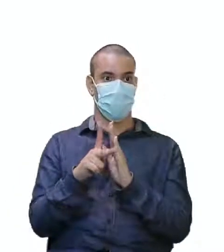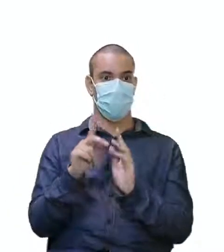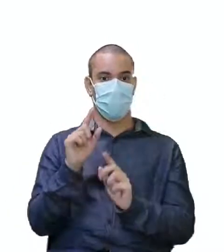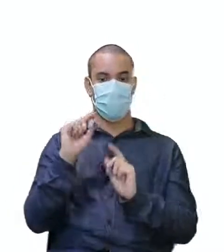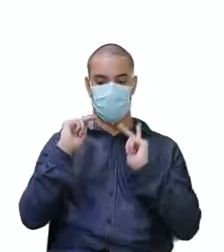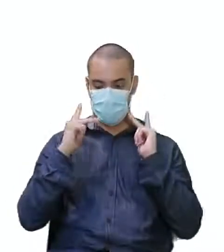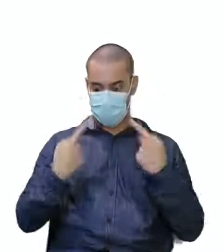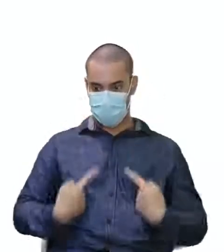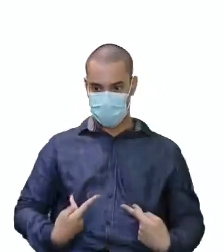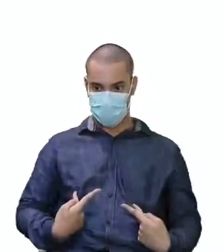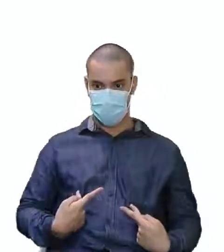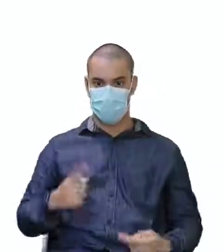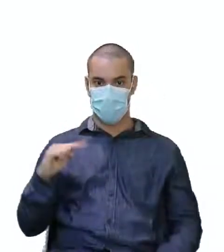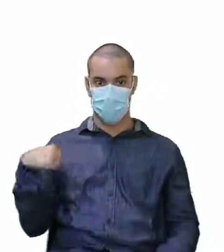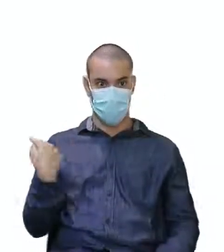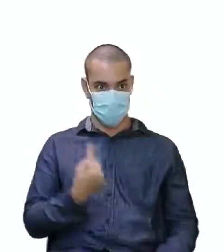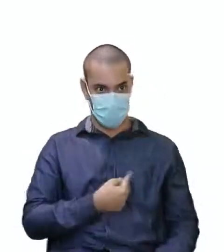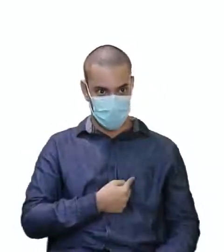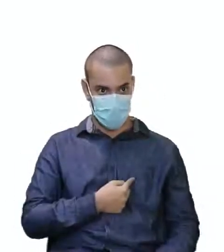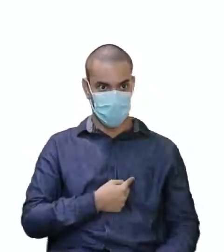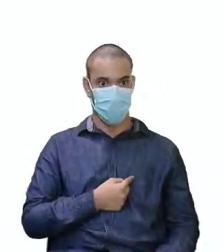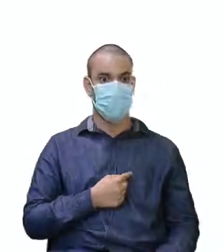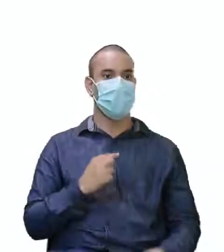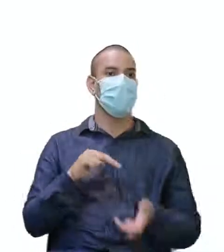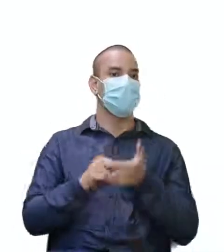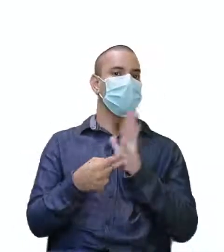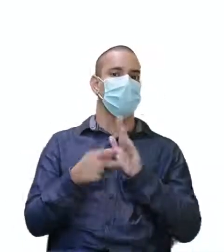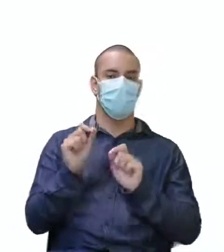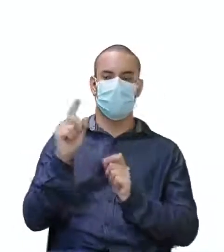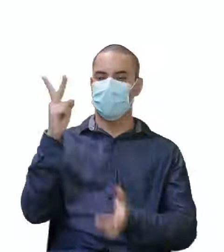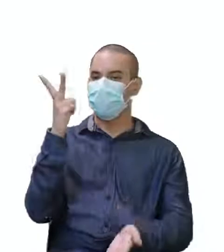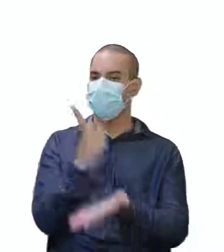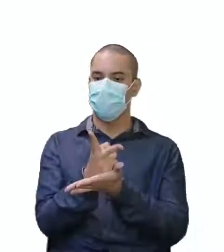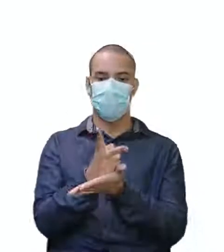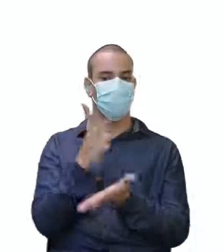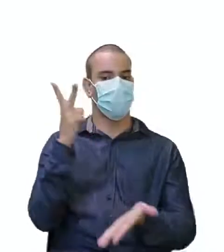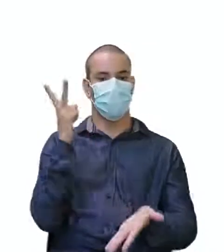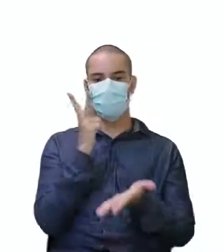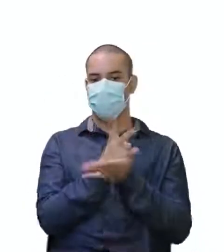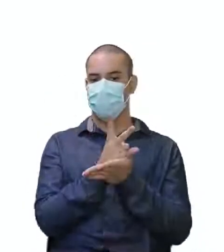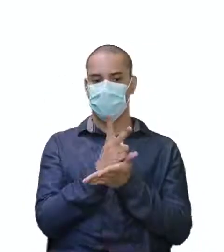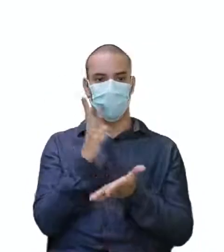ação humana, é ela que sempre acaba